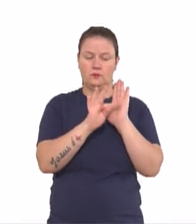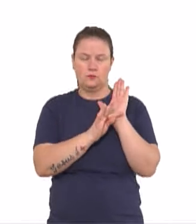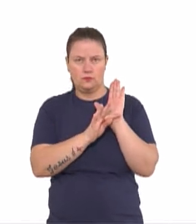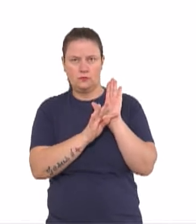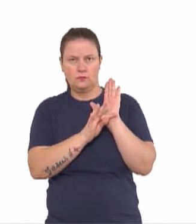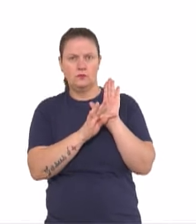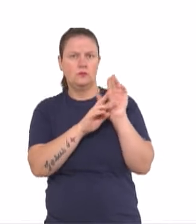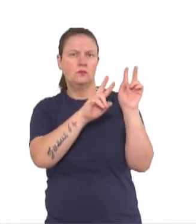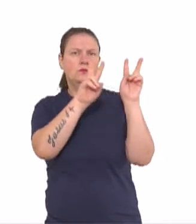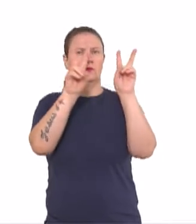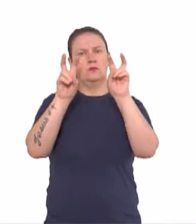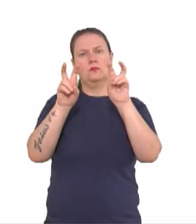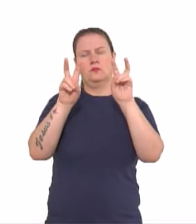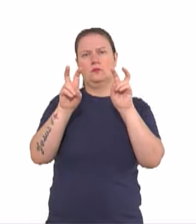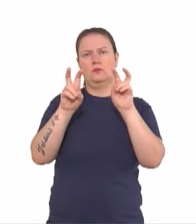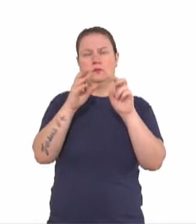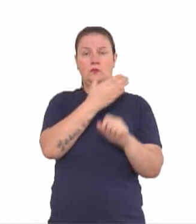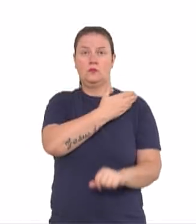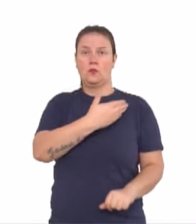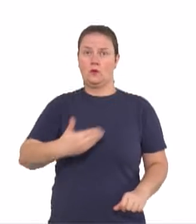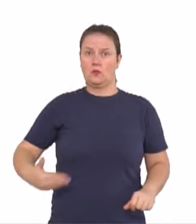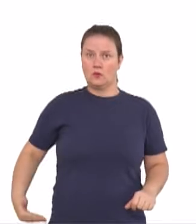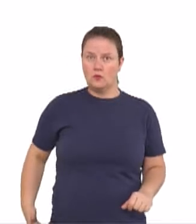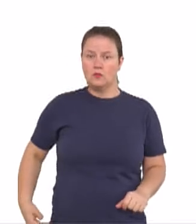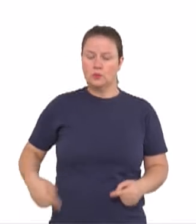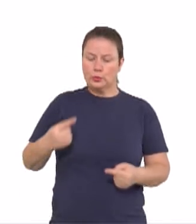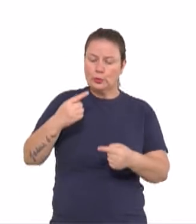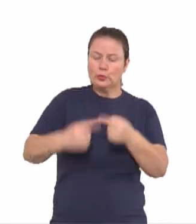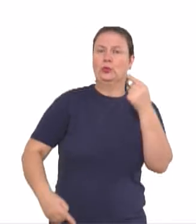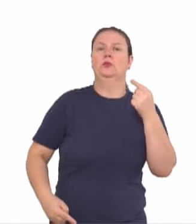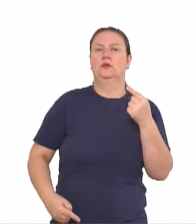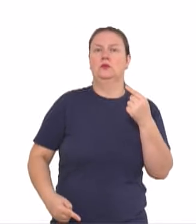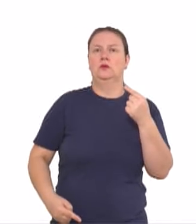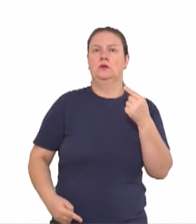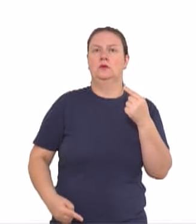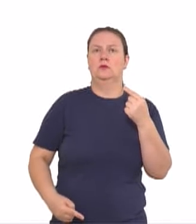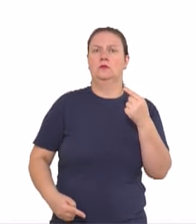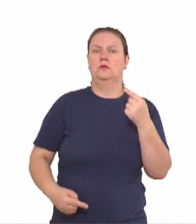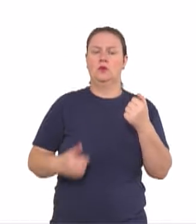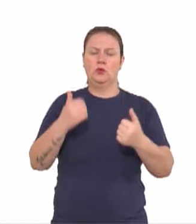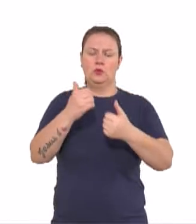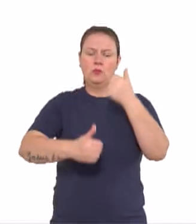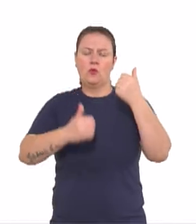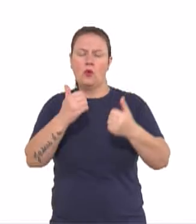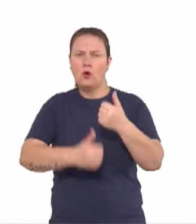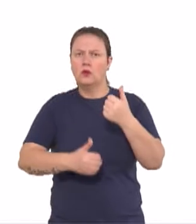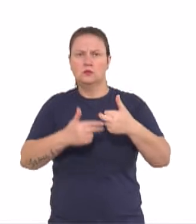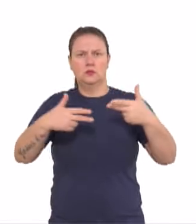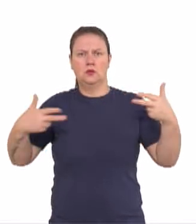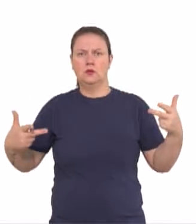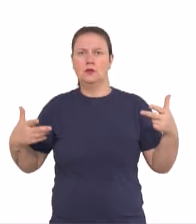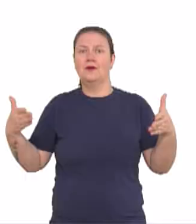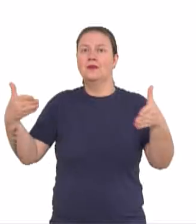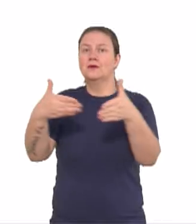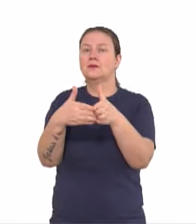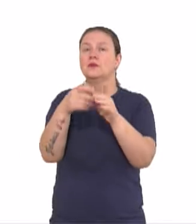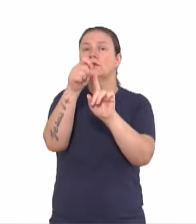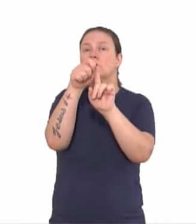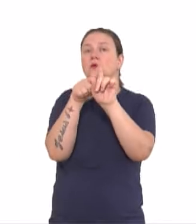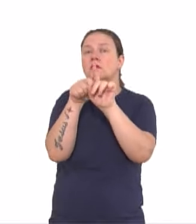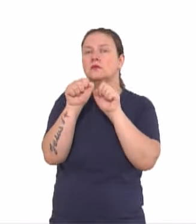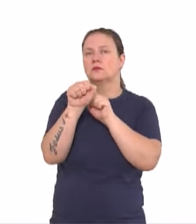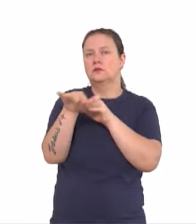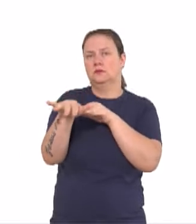é o título, governo proíbe eventos esportivos até setembro. Até aqui eu já tenho uma frase que é um